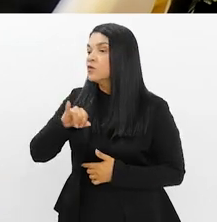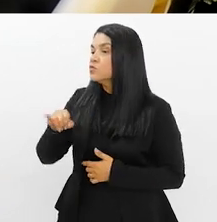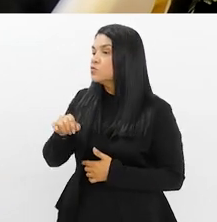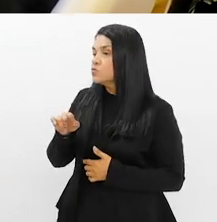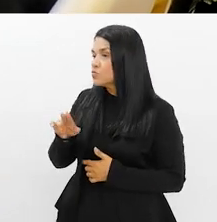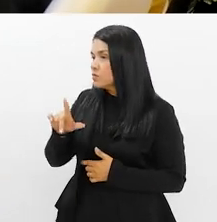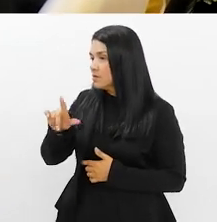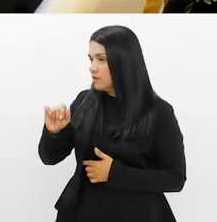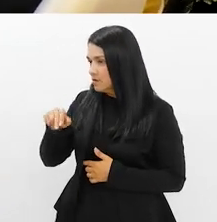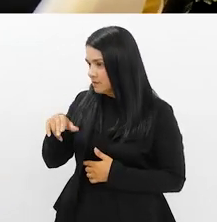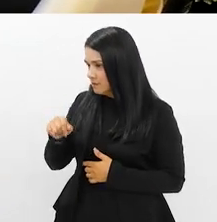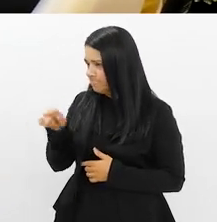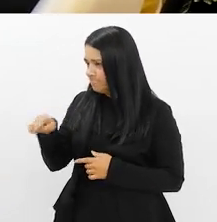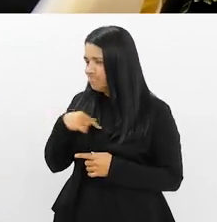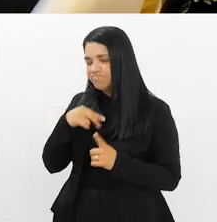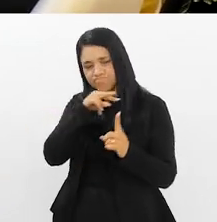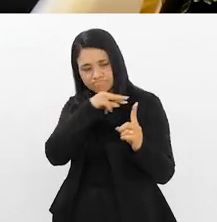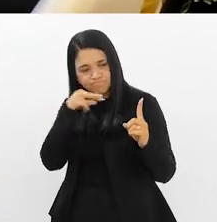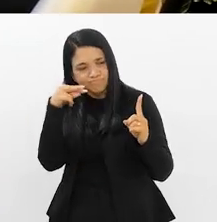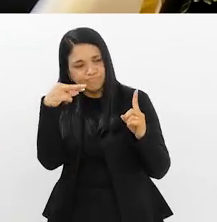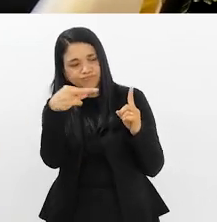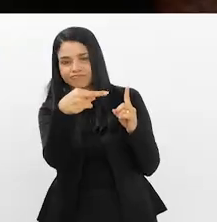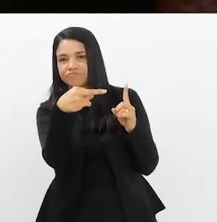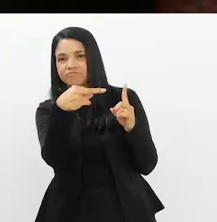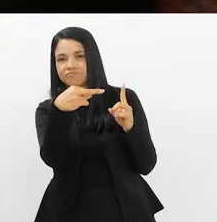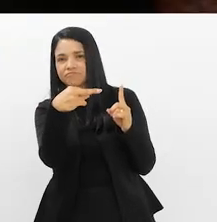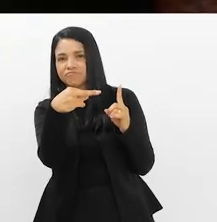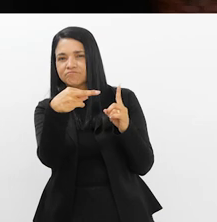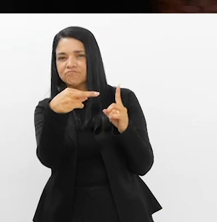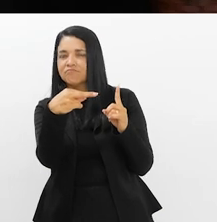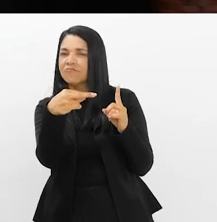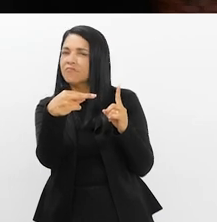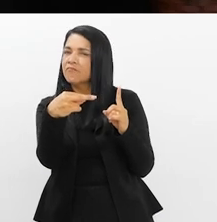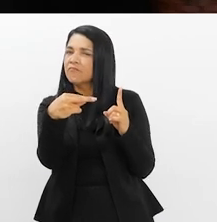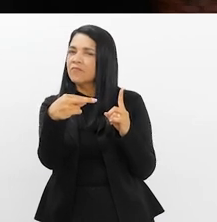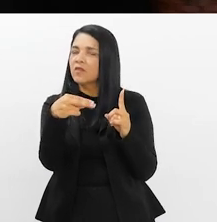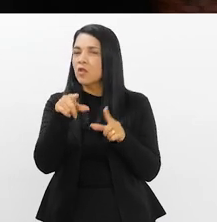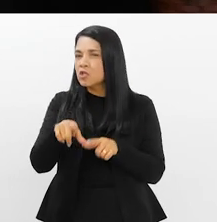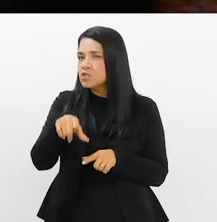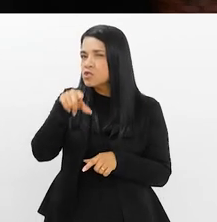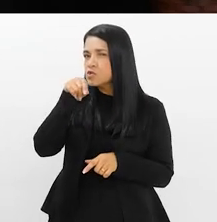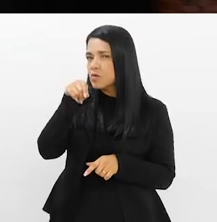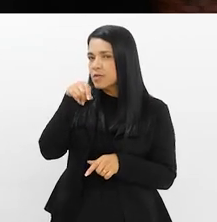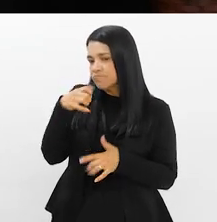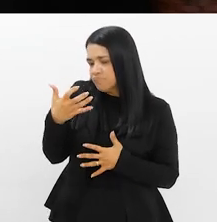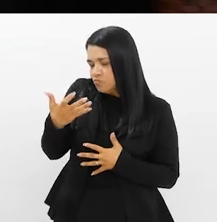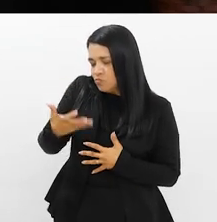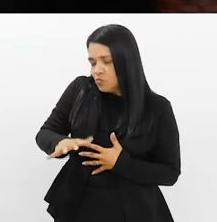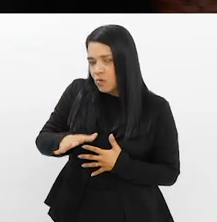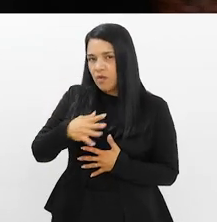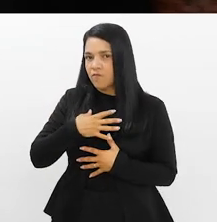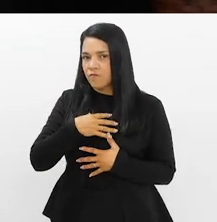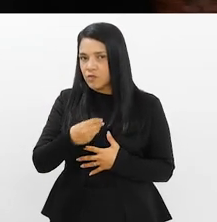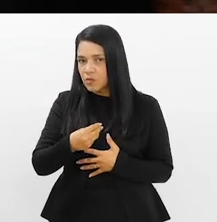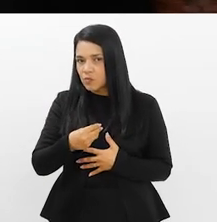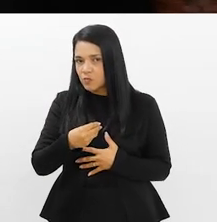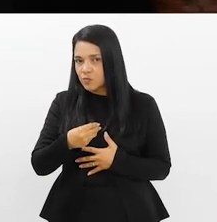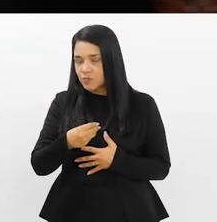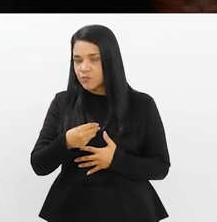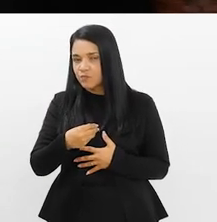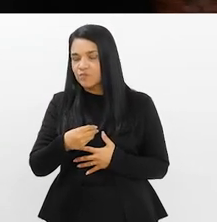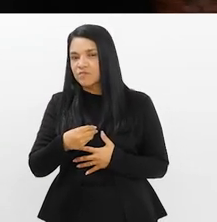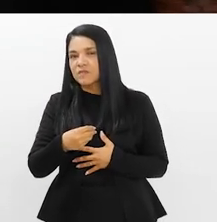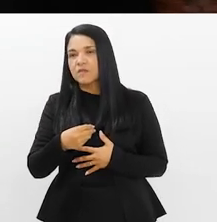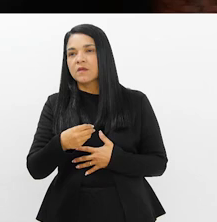Juliana, vendo por esse ângulo, né, a gente que optou por não ter filhos, a